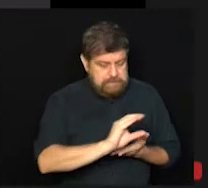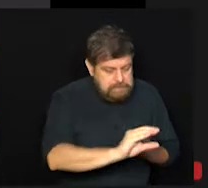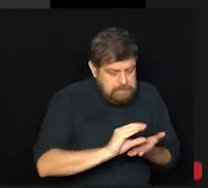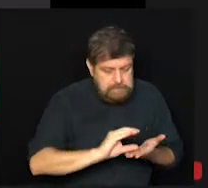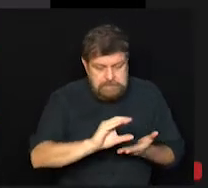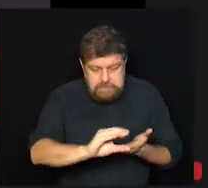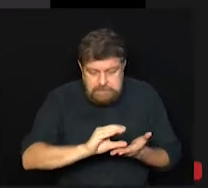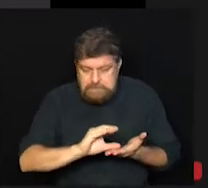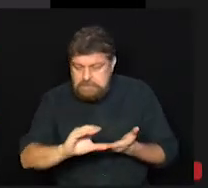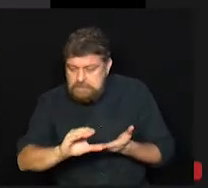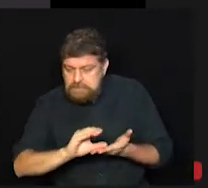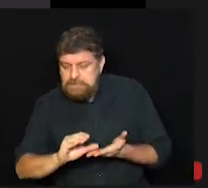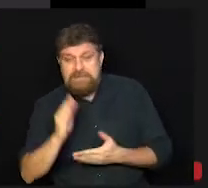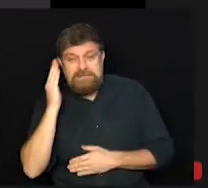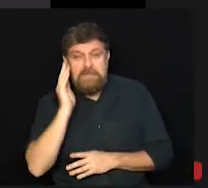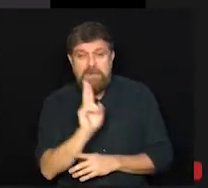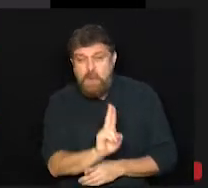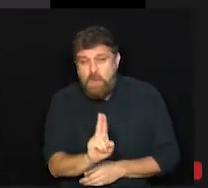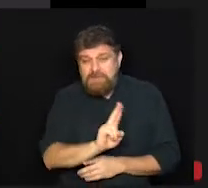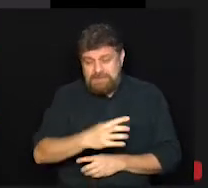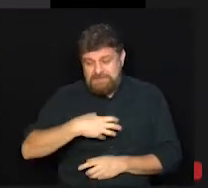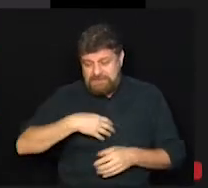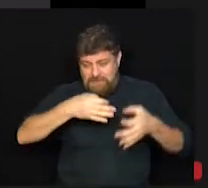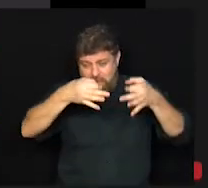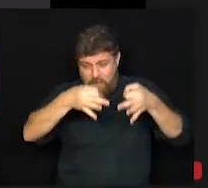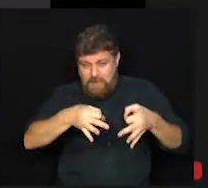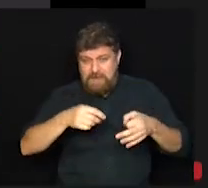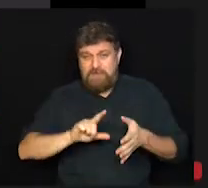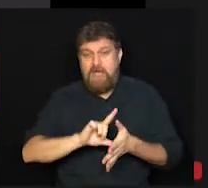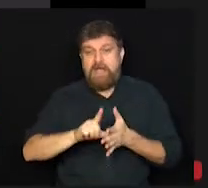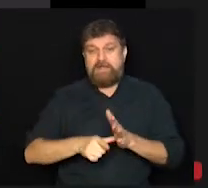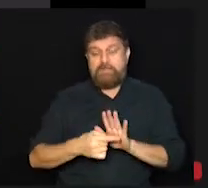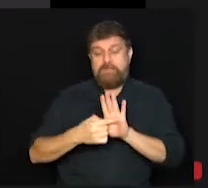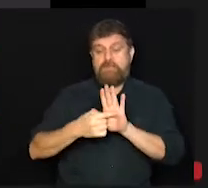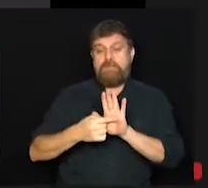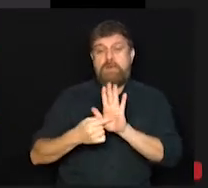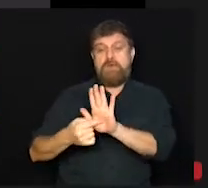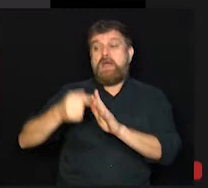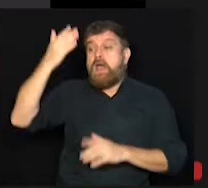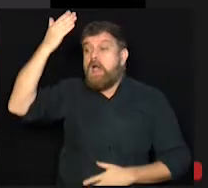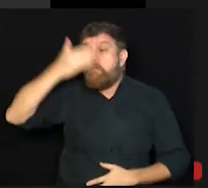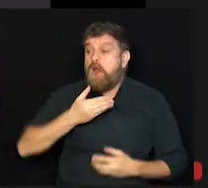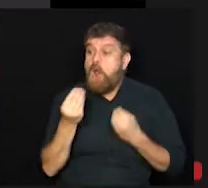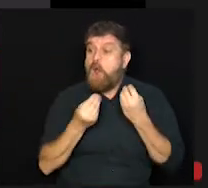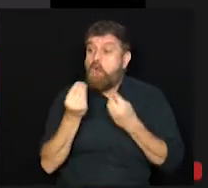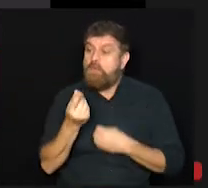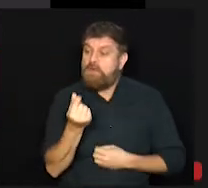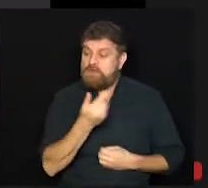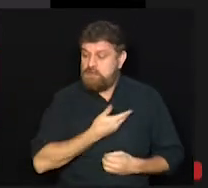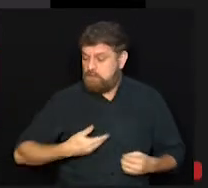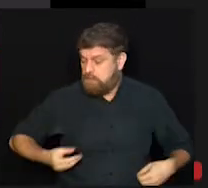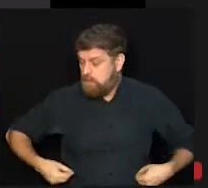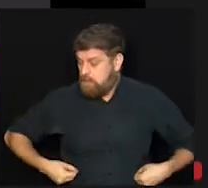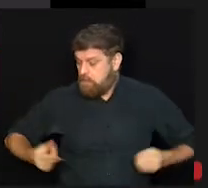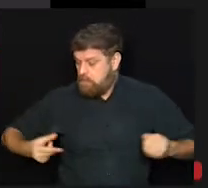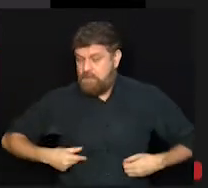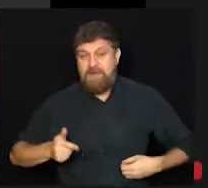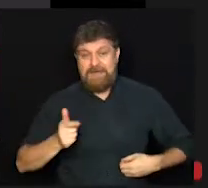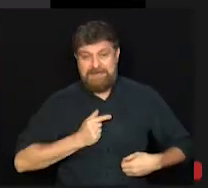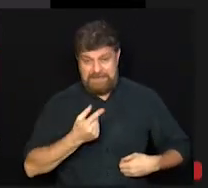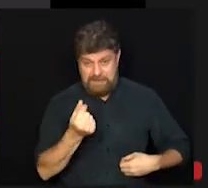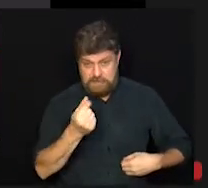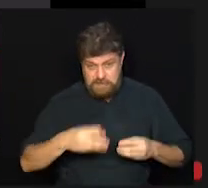orçamento, bem usá-lo e prestar contas disso. Existe recurso extra-orçamentário